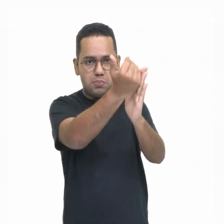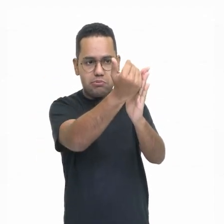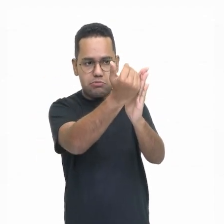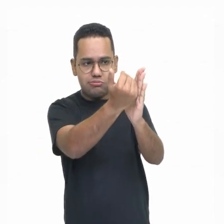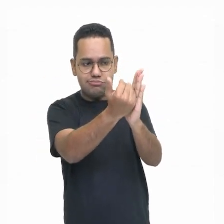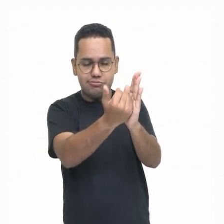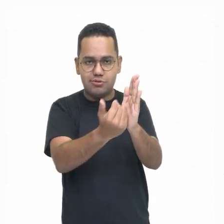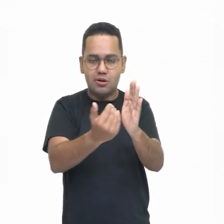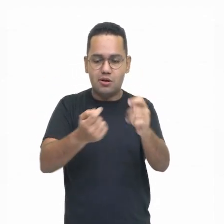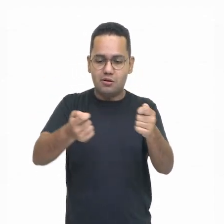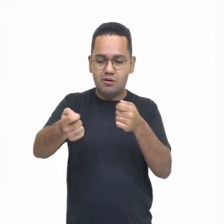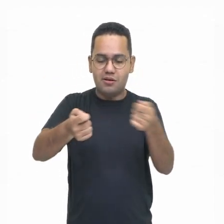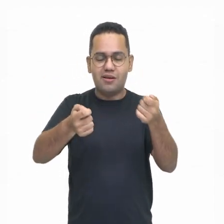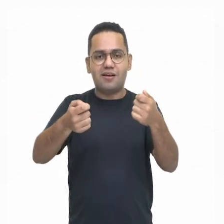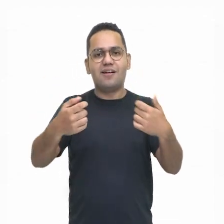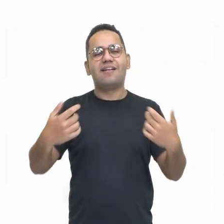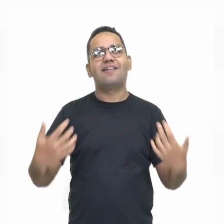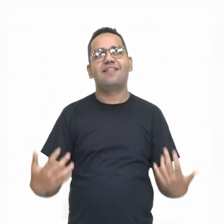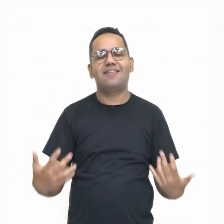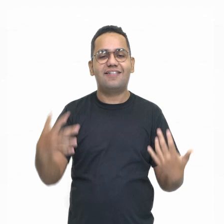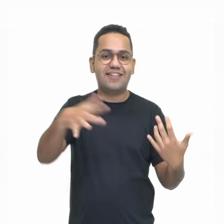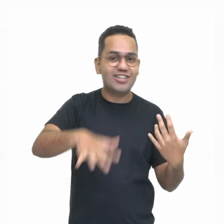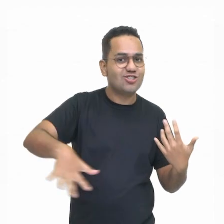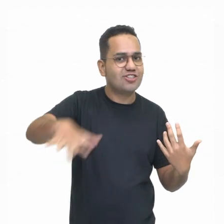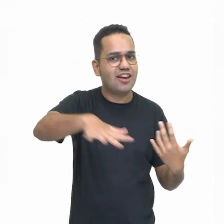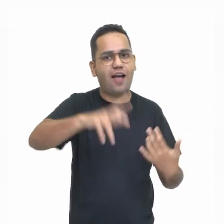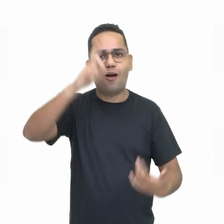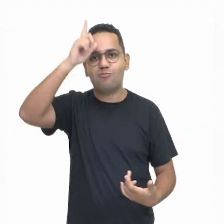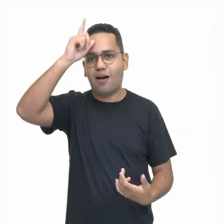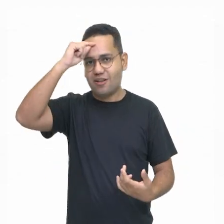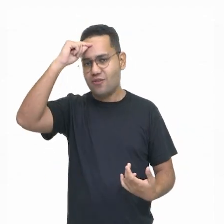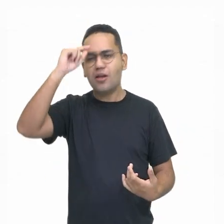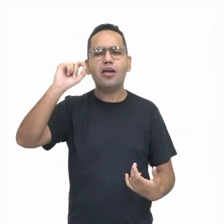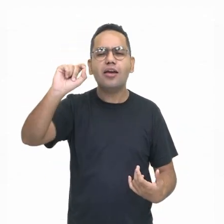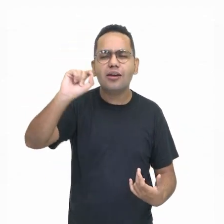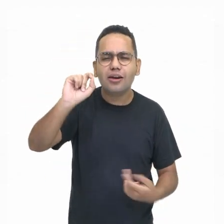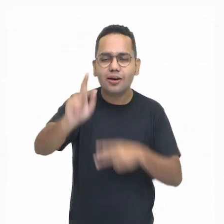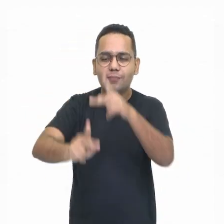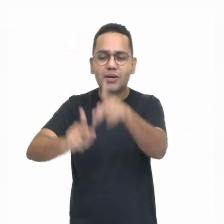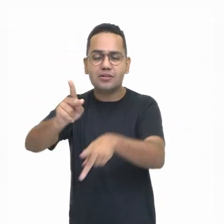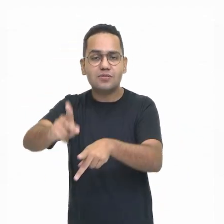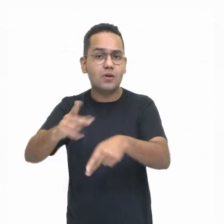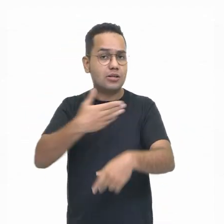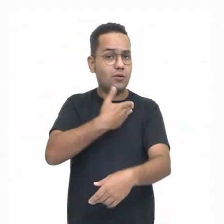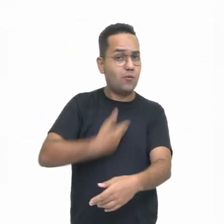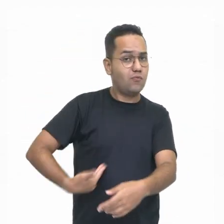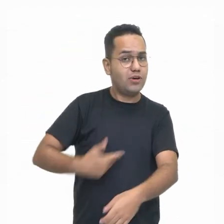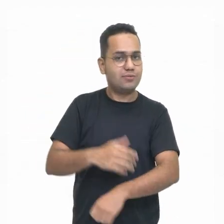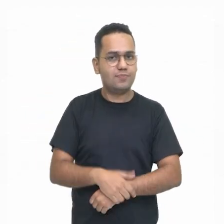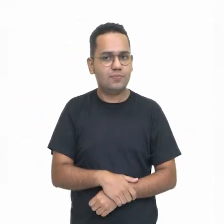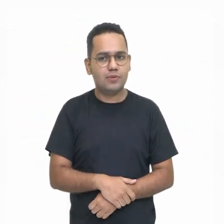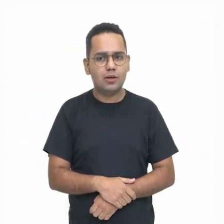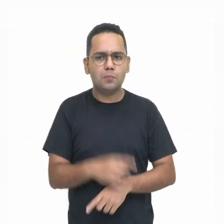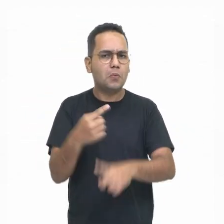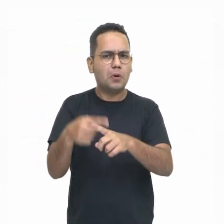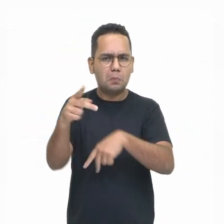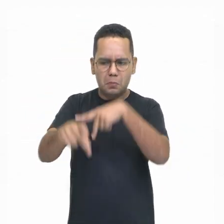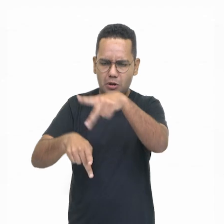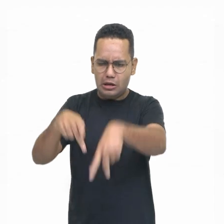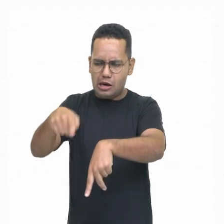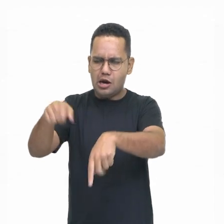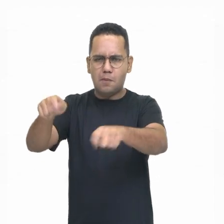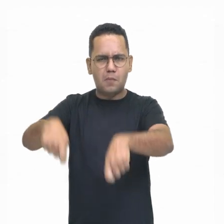Alívio. Alívio econômico para quem? Não só para o governo, como também para as pessoas que, a partir daquele momento, começavam a